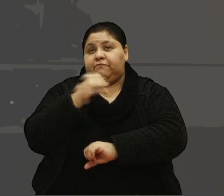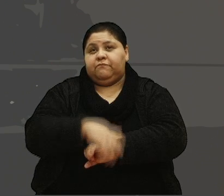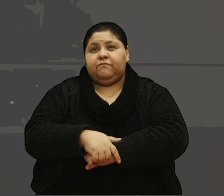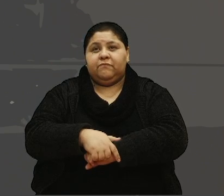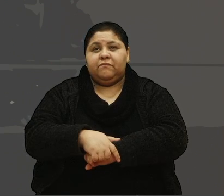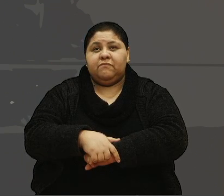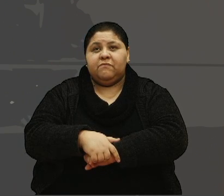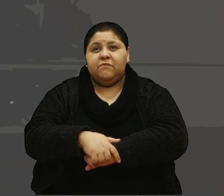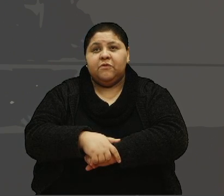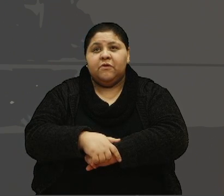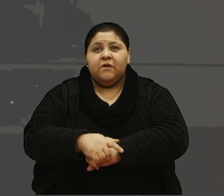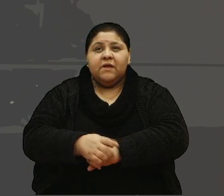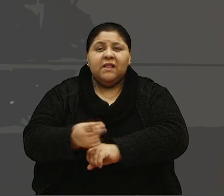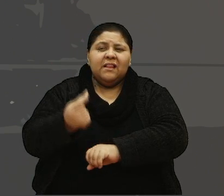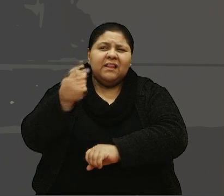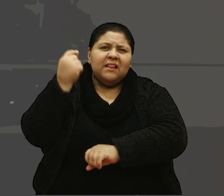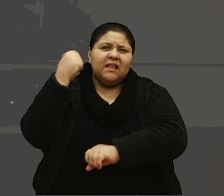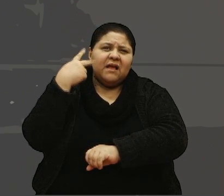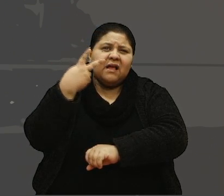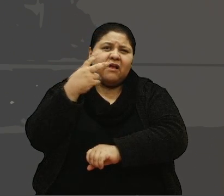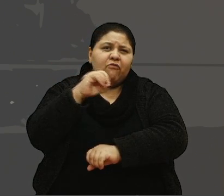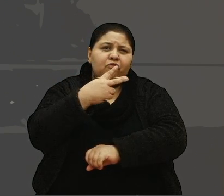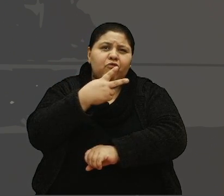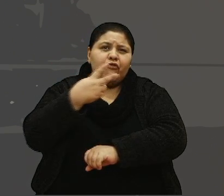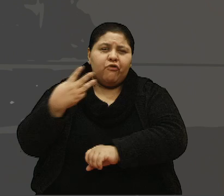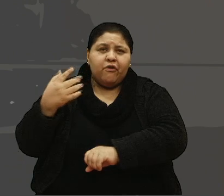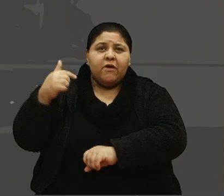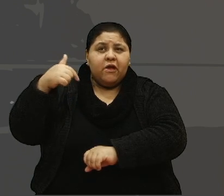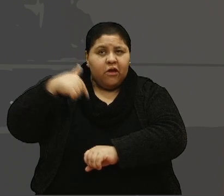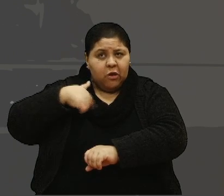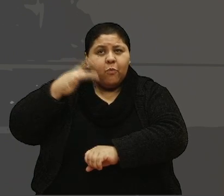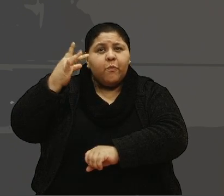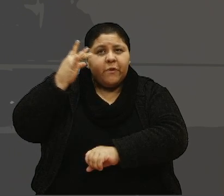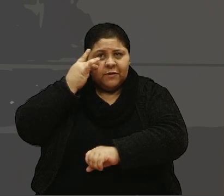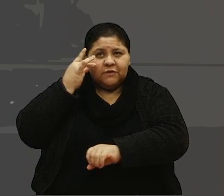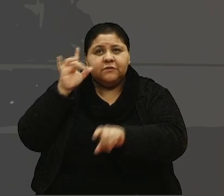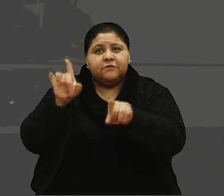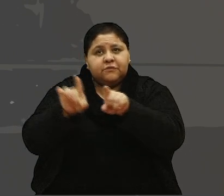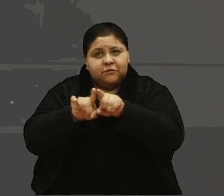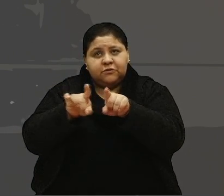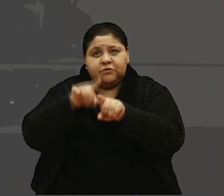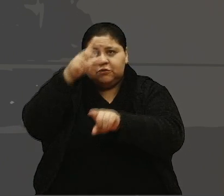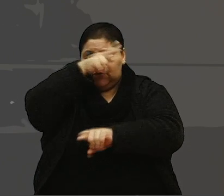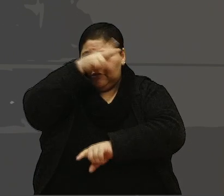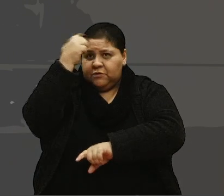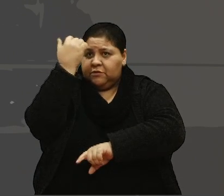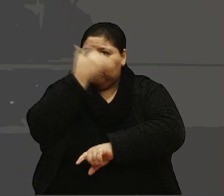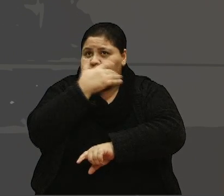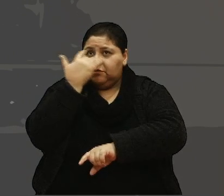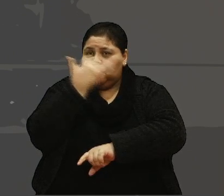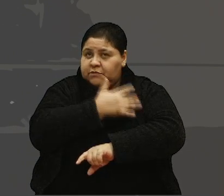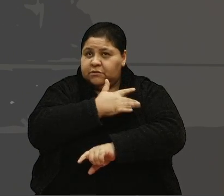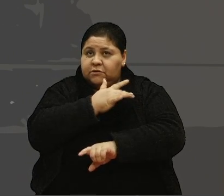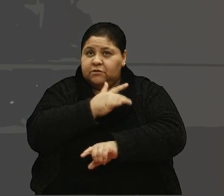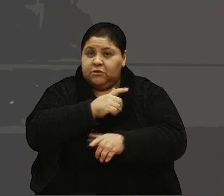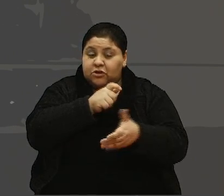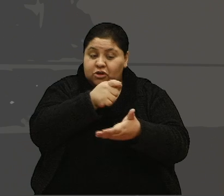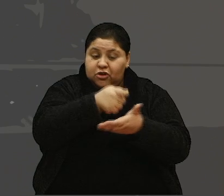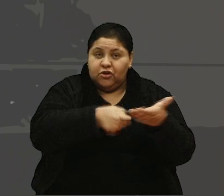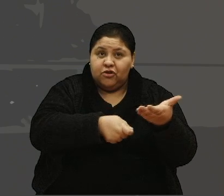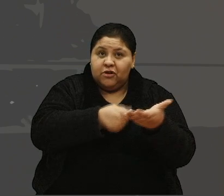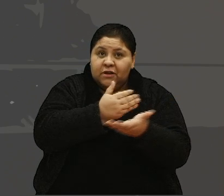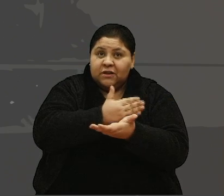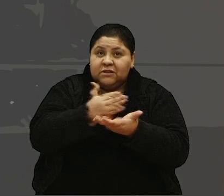em 2023, estive presente, também com o prefeito Adiló, no ato de assinatura de